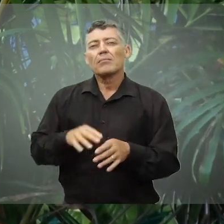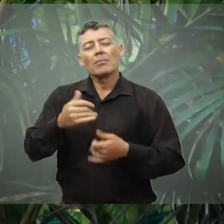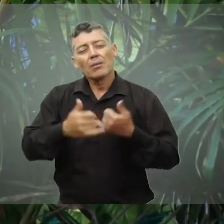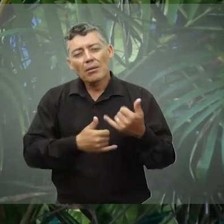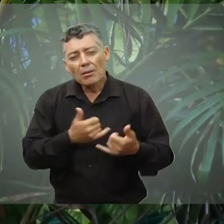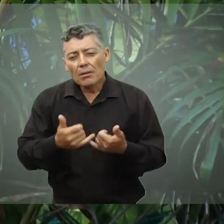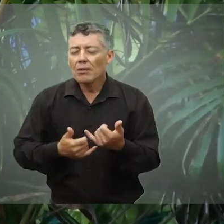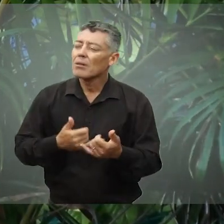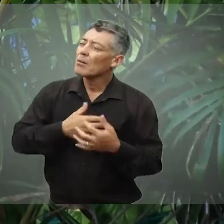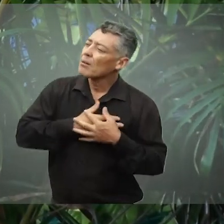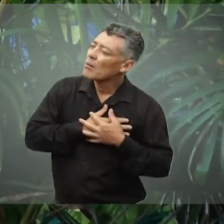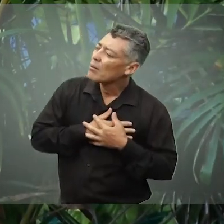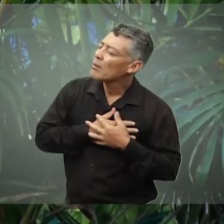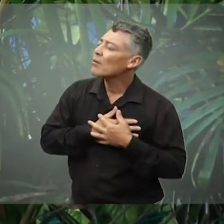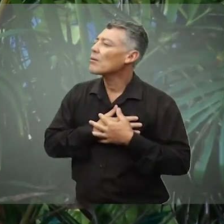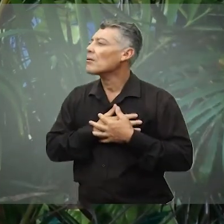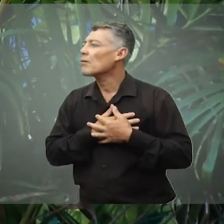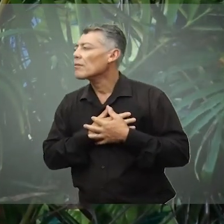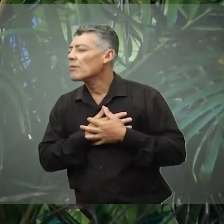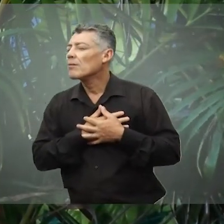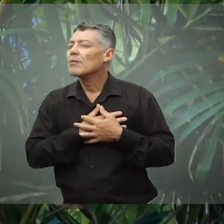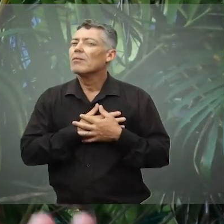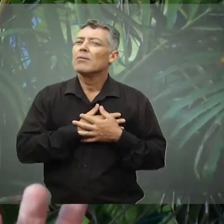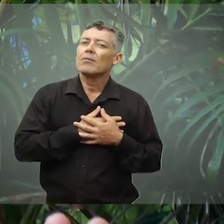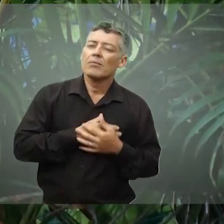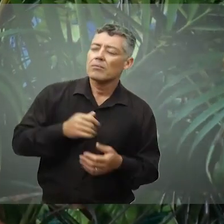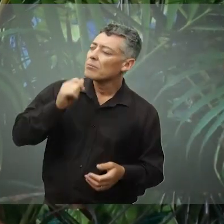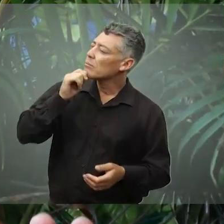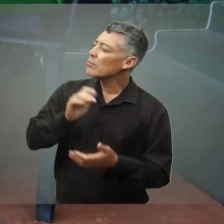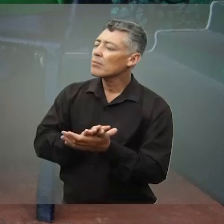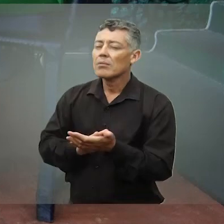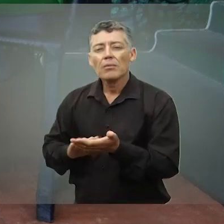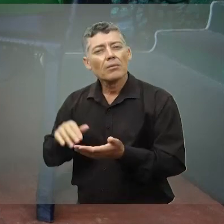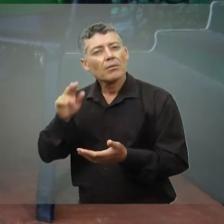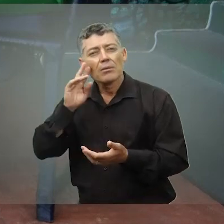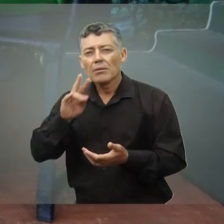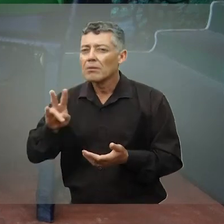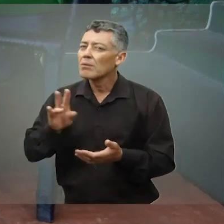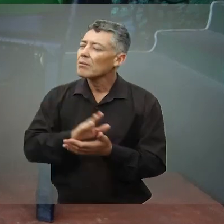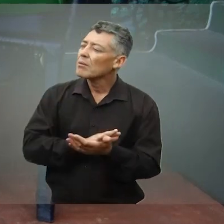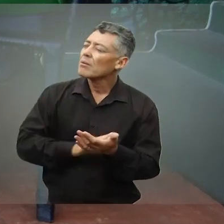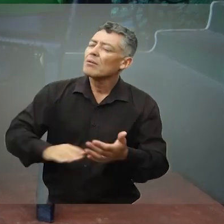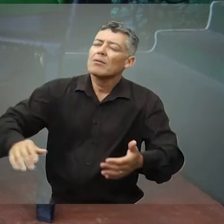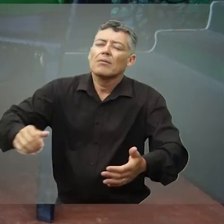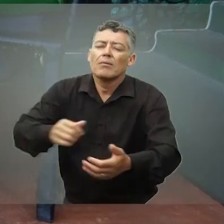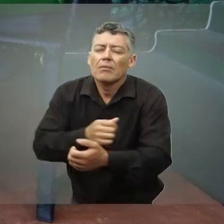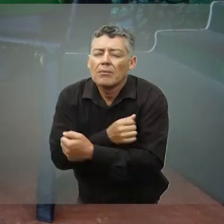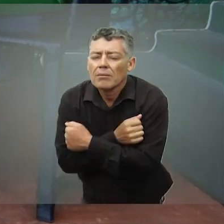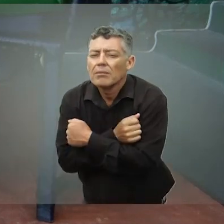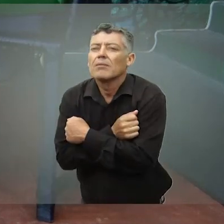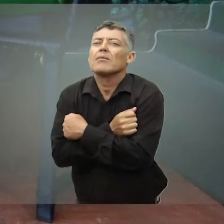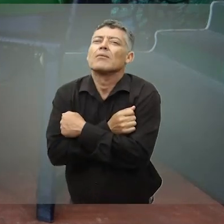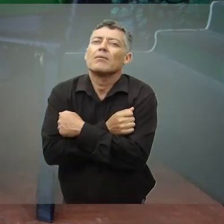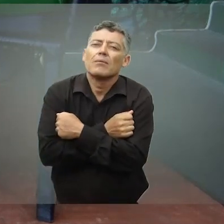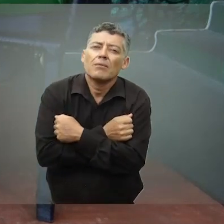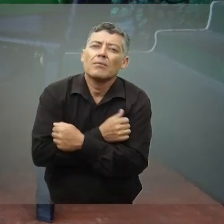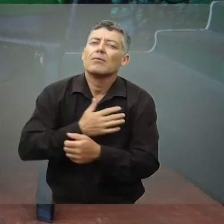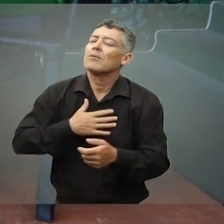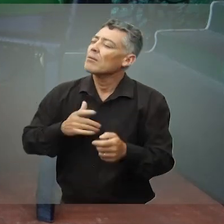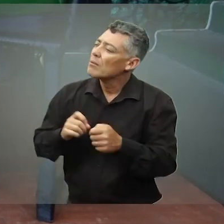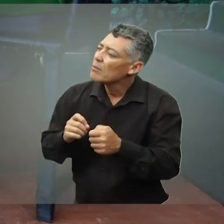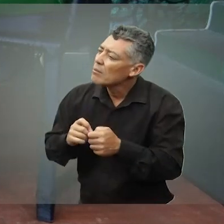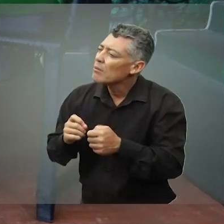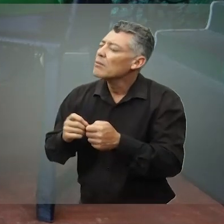brincando no meu coração. Não me diga não, me abraça, eu faço o